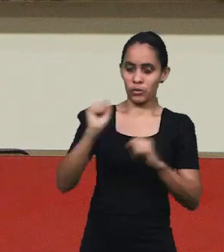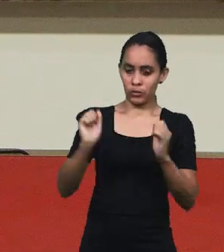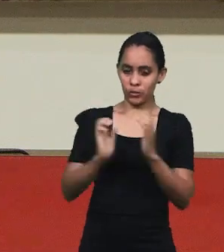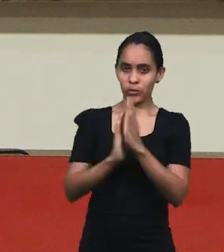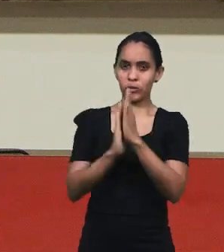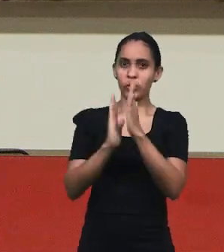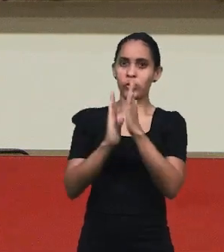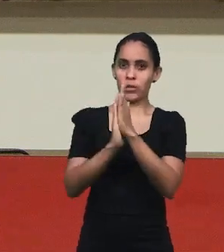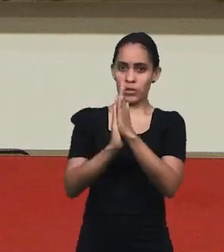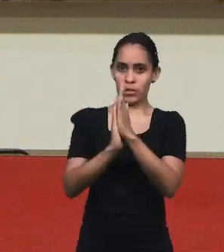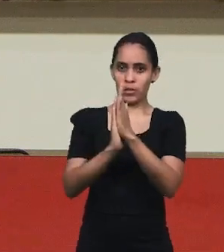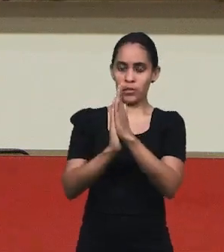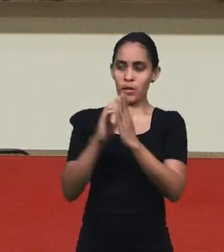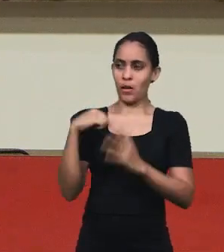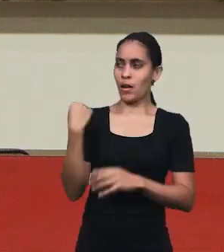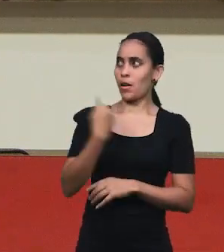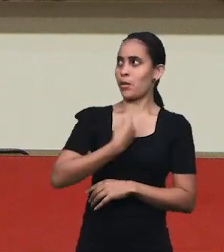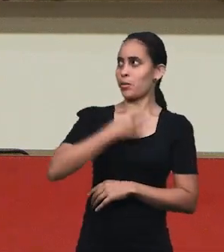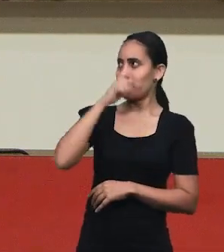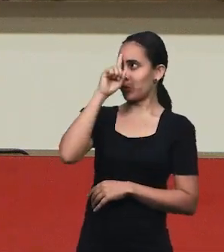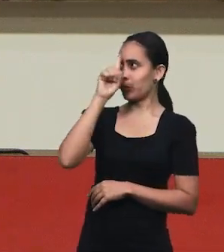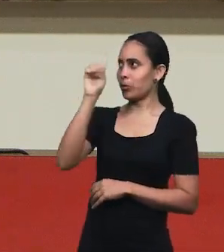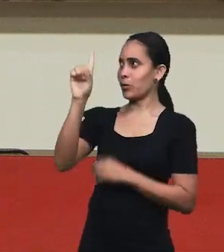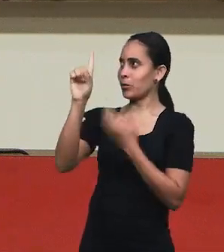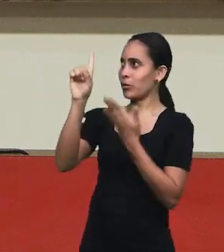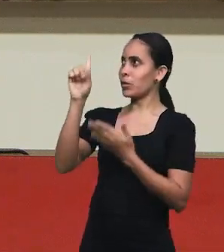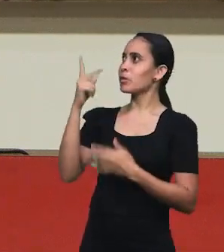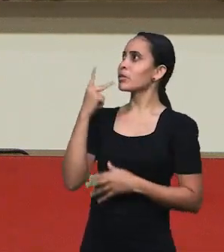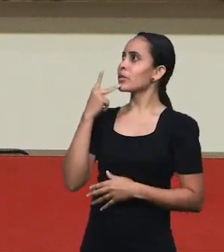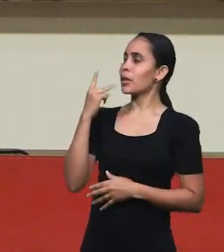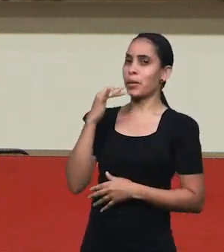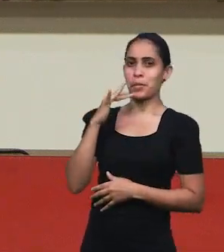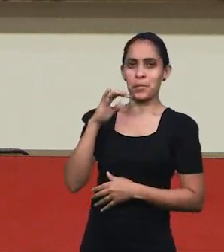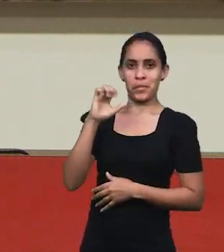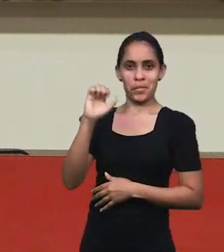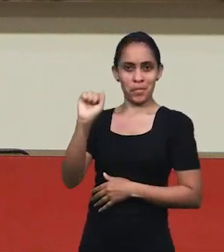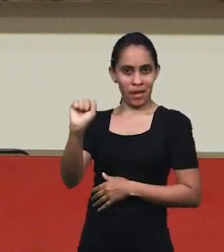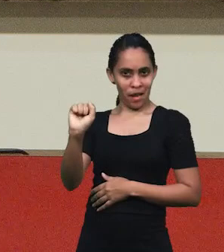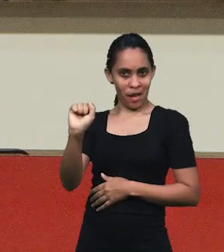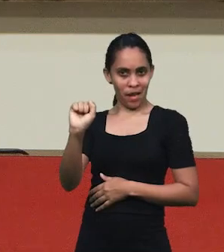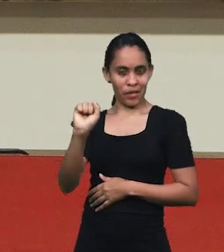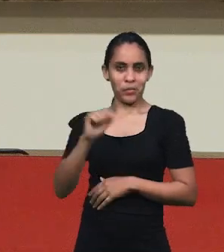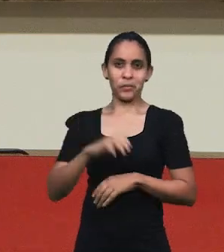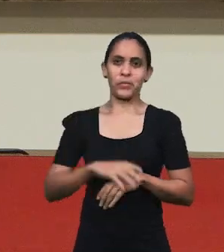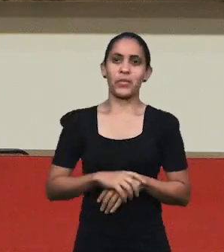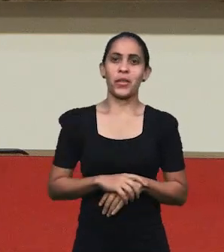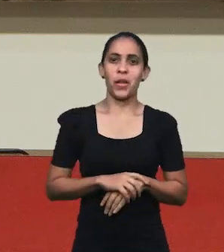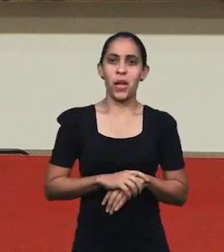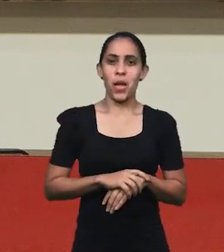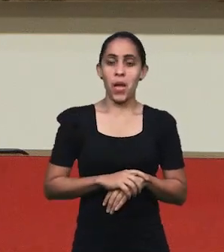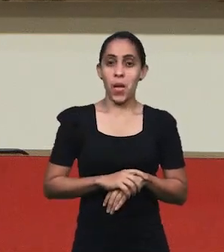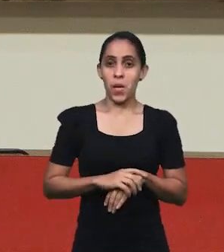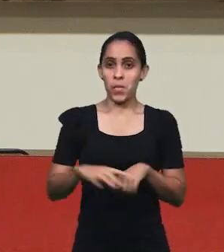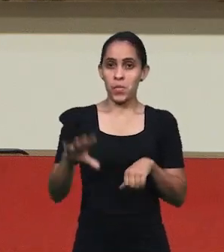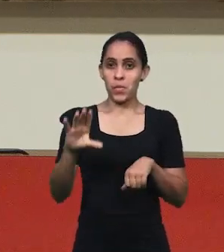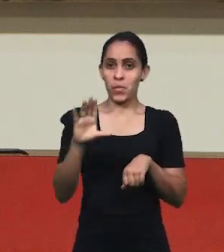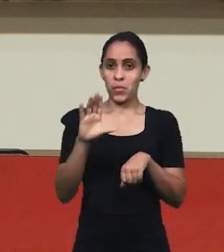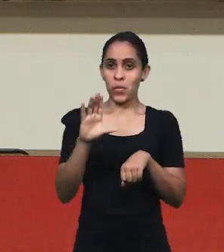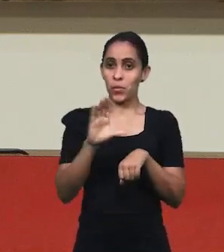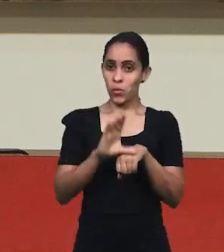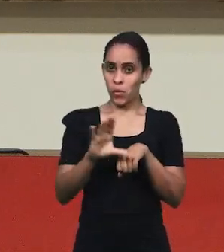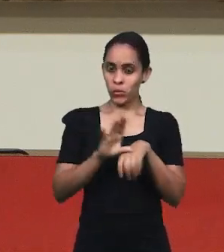de glorificação ao nosso Deus e Pai, pelo curso de formação